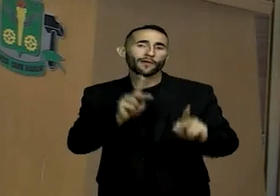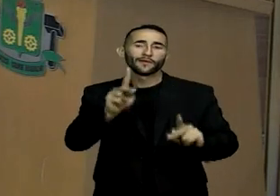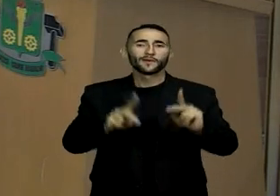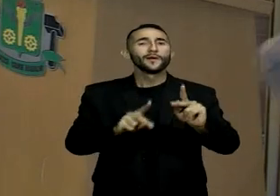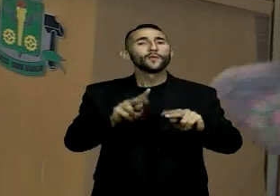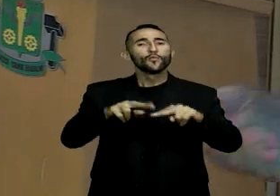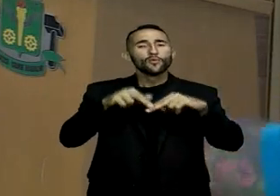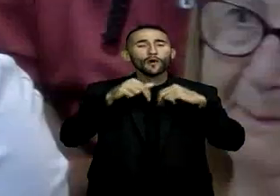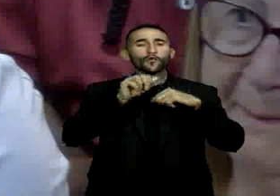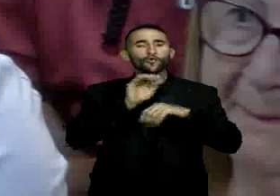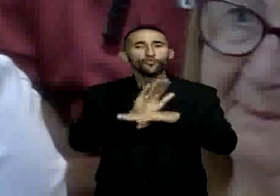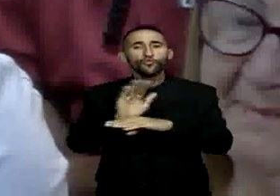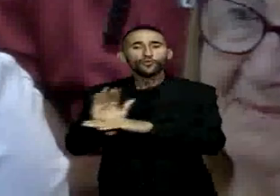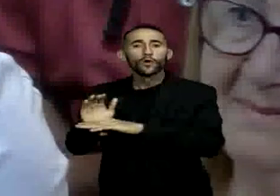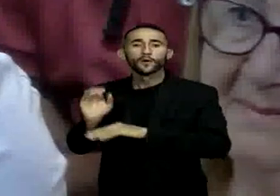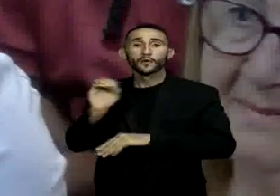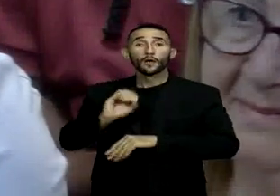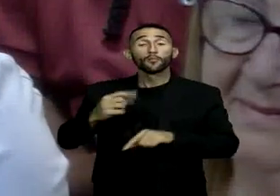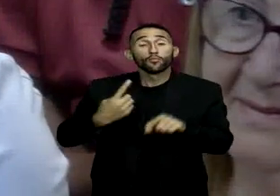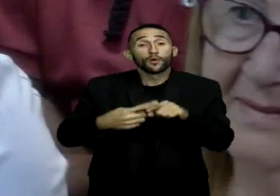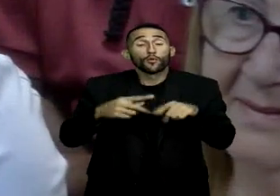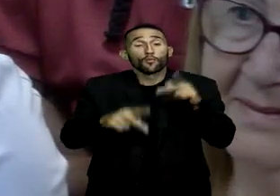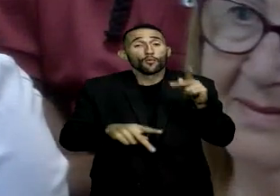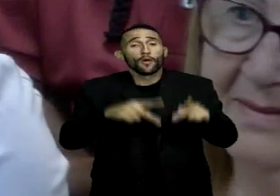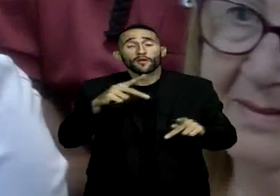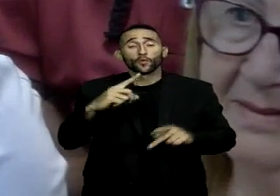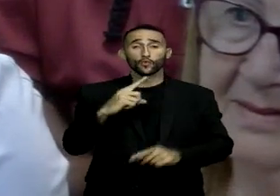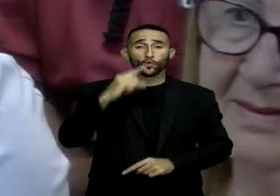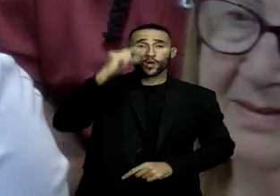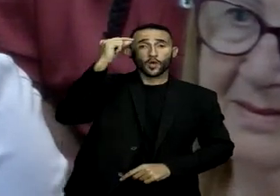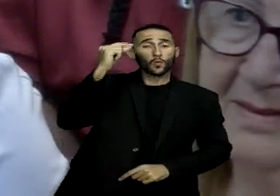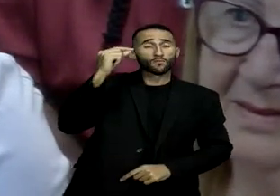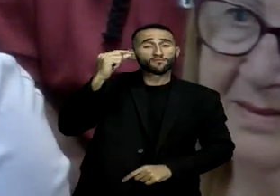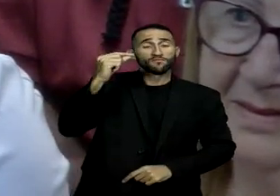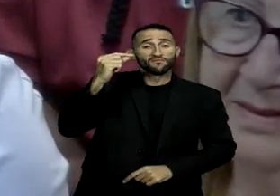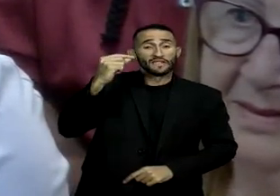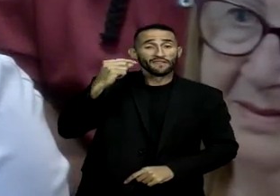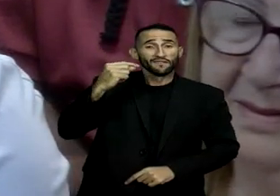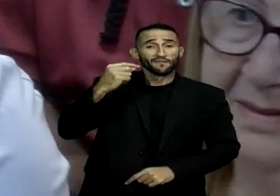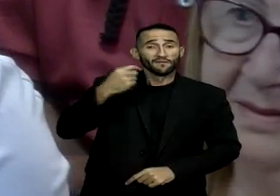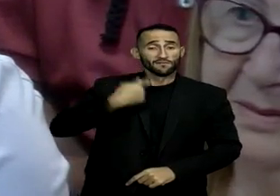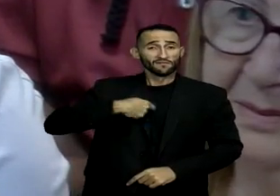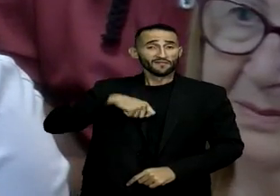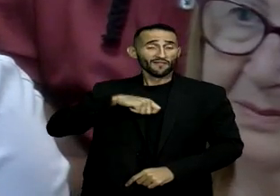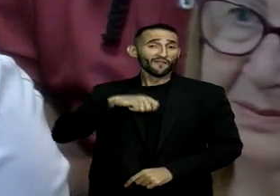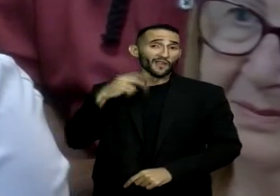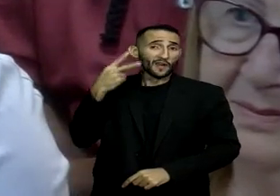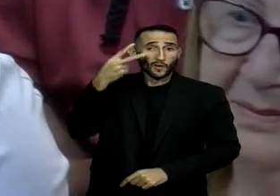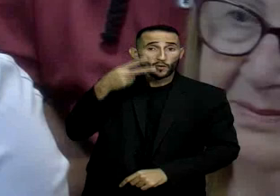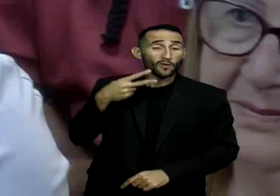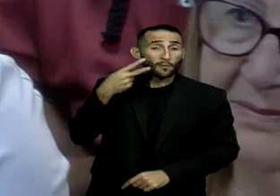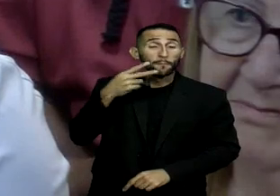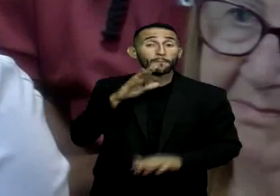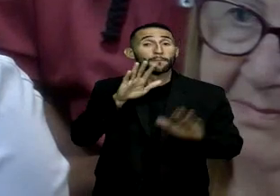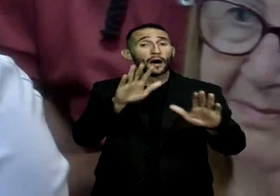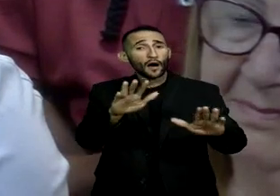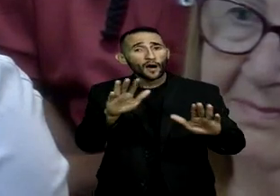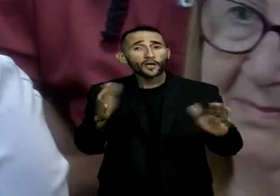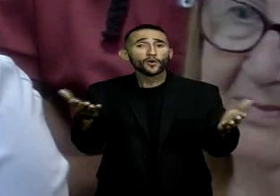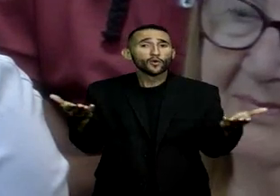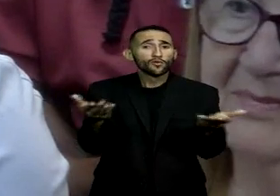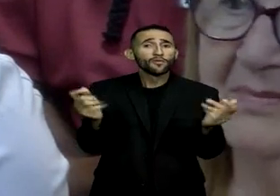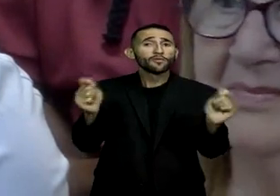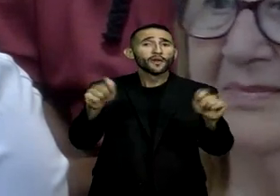cidade. Nós somos escolhidos pelo povo. Nós estamos aqui para representar eles. Mas nós temos a oportunidade de vir a esse